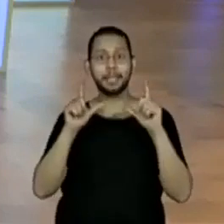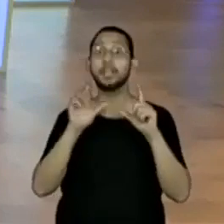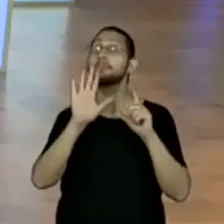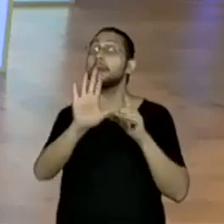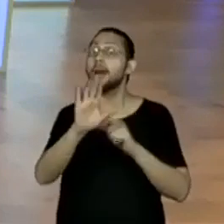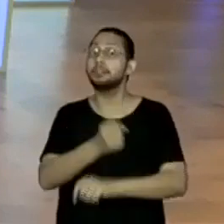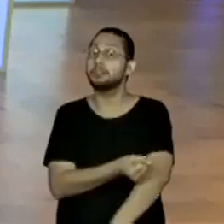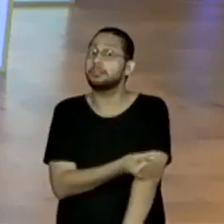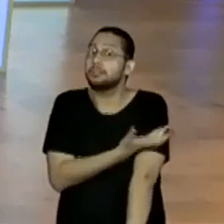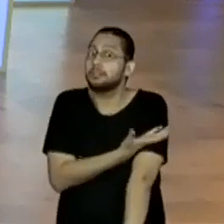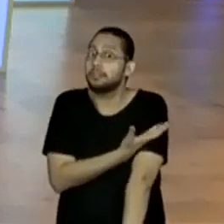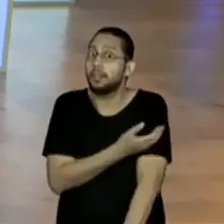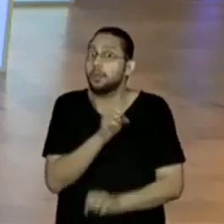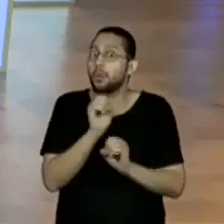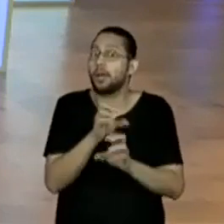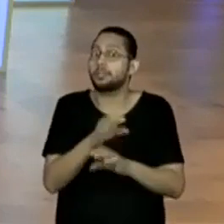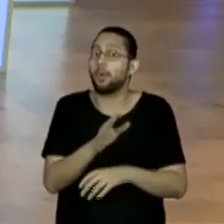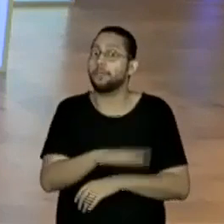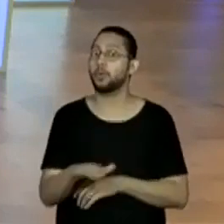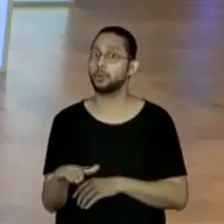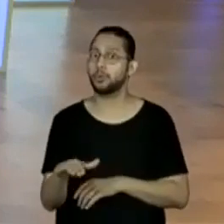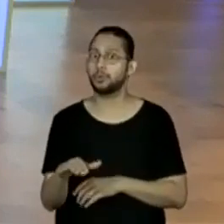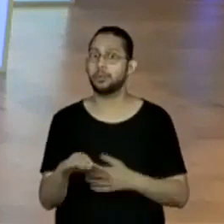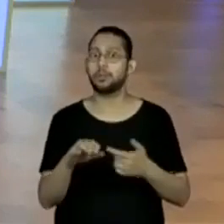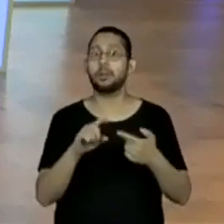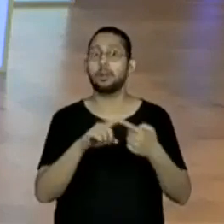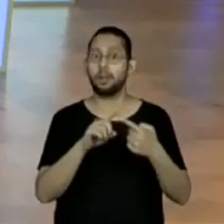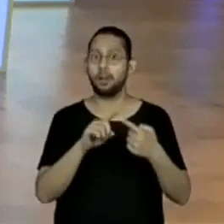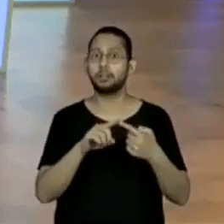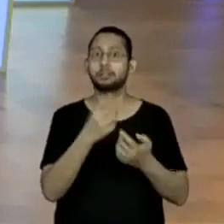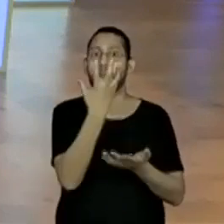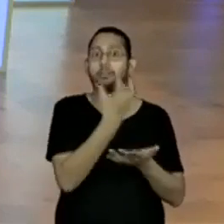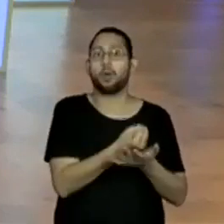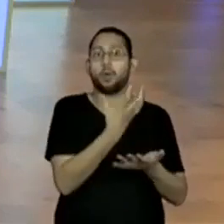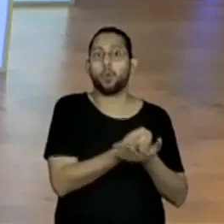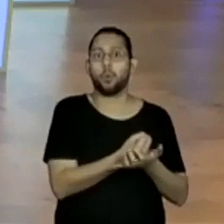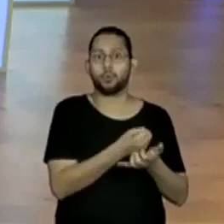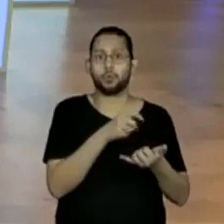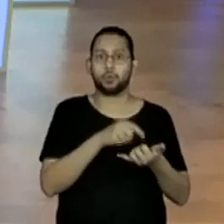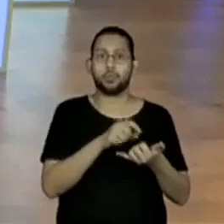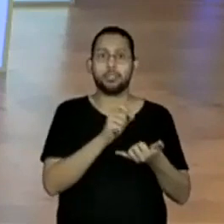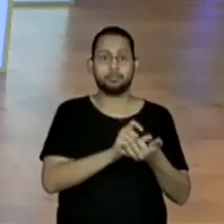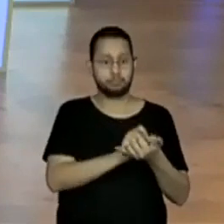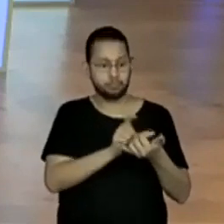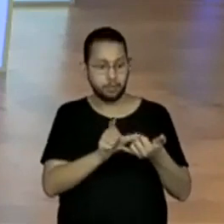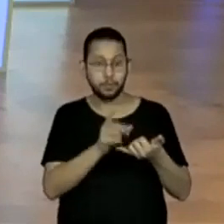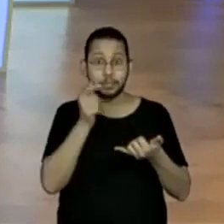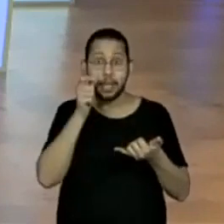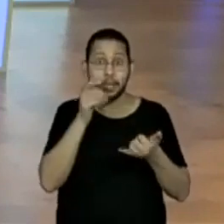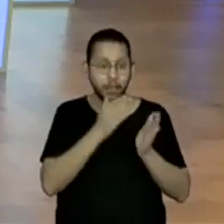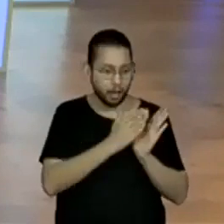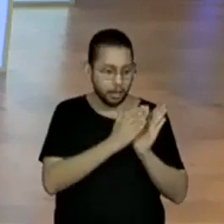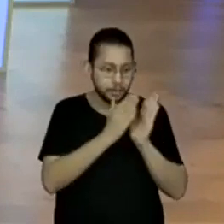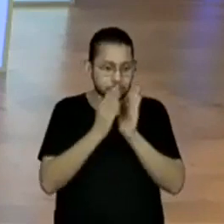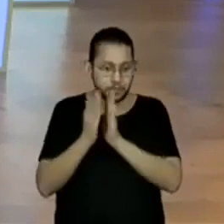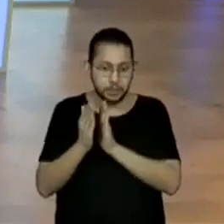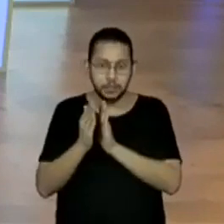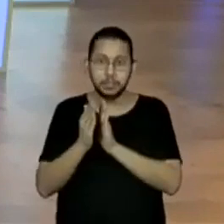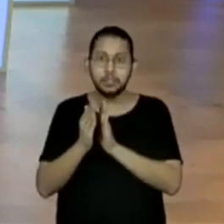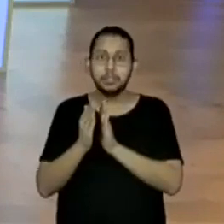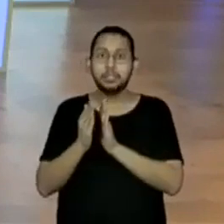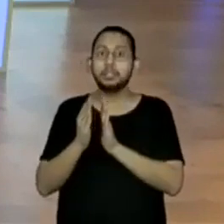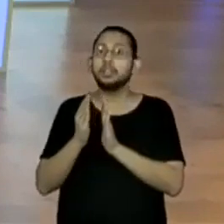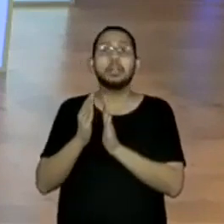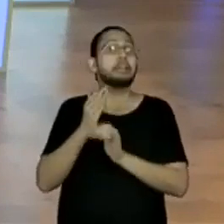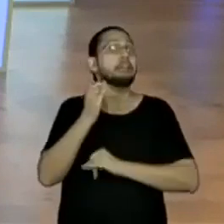Educação Infantil e Anos Iniciais. Faz o download, porque a partir do momento que você fizer o download e assistir essas aulas pelo aplicativo, não vai